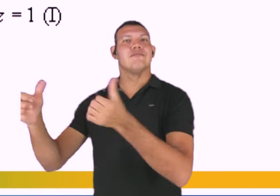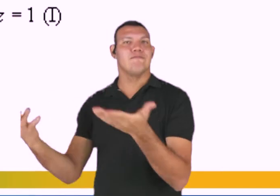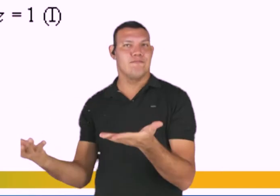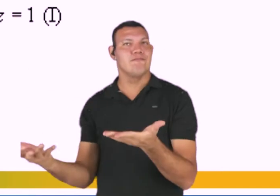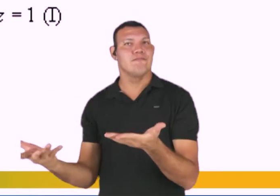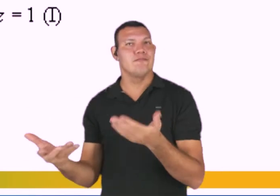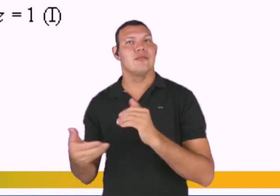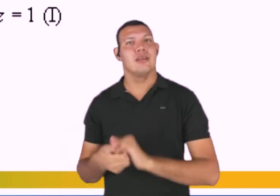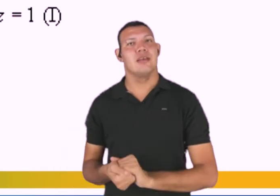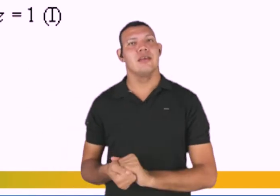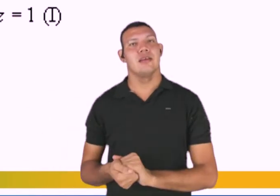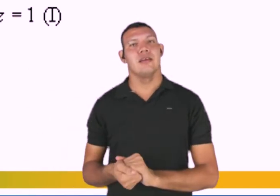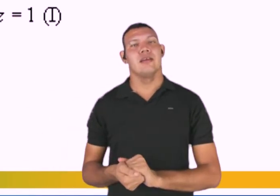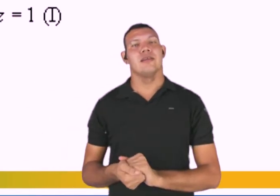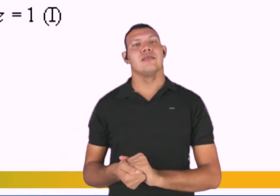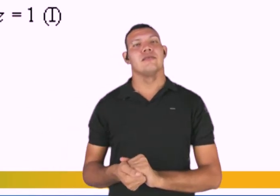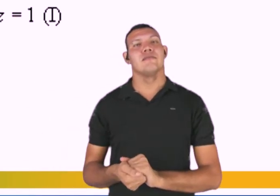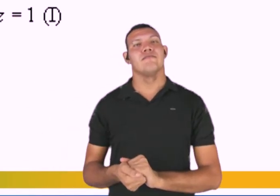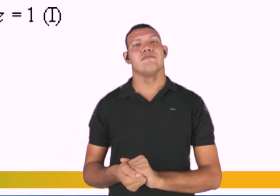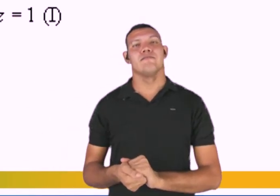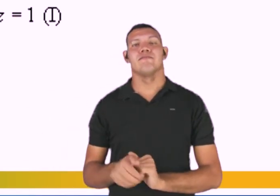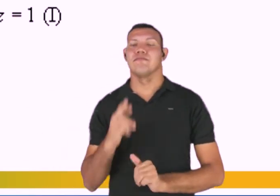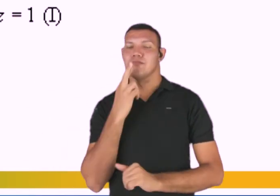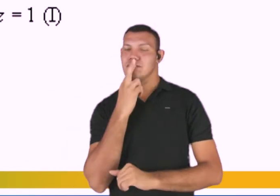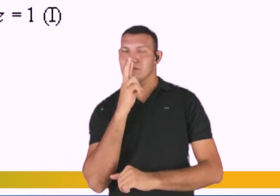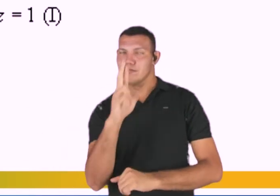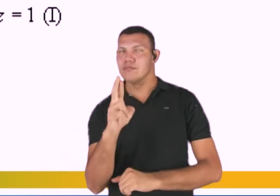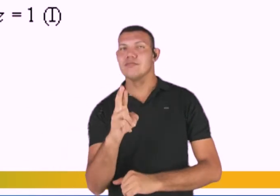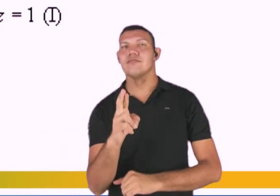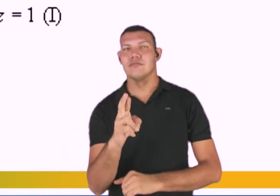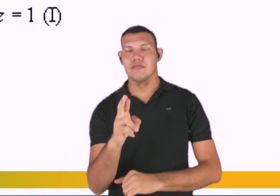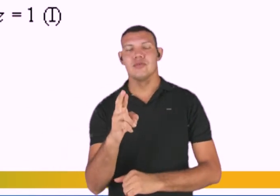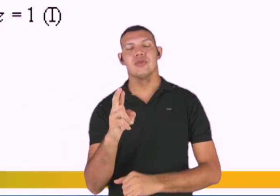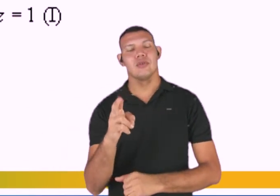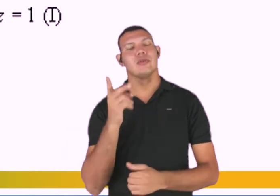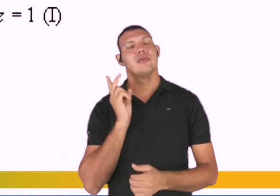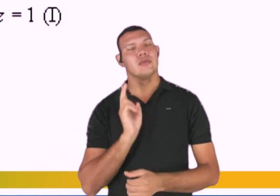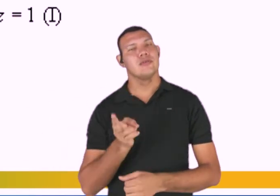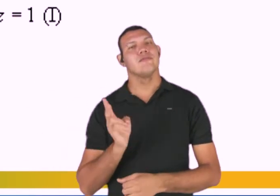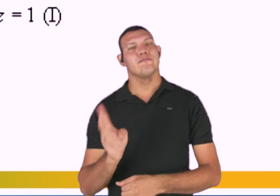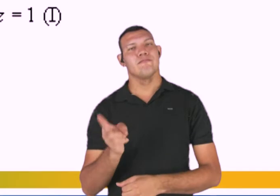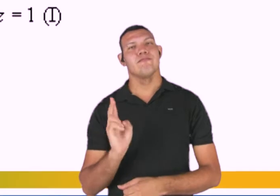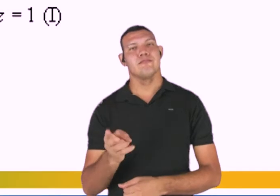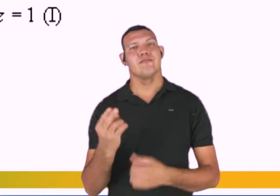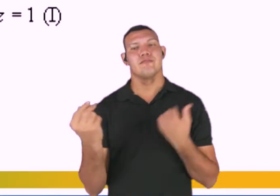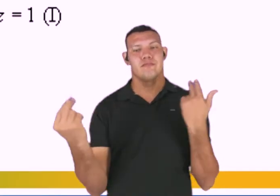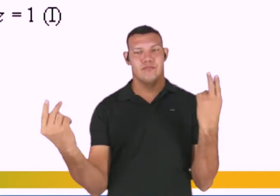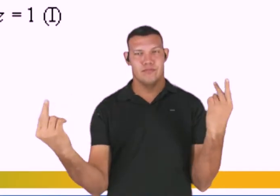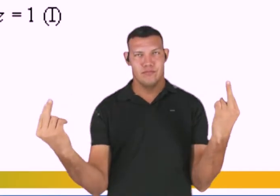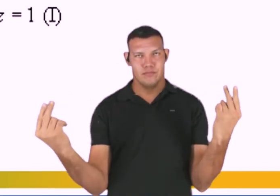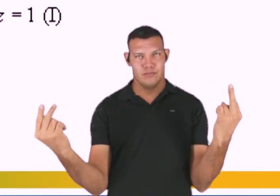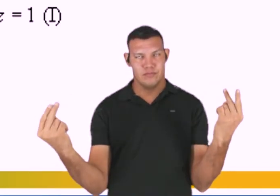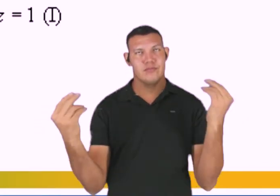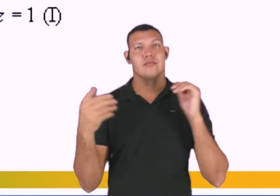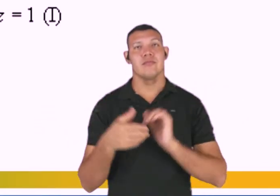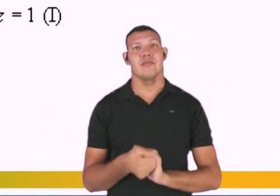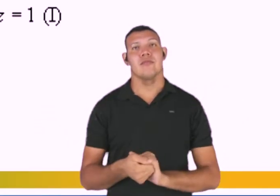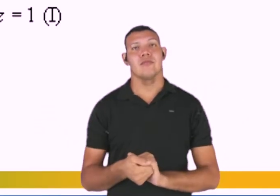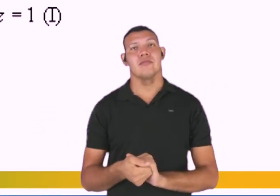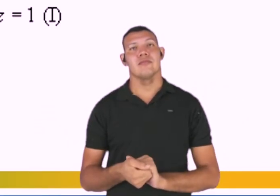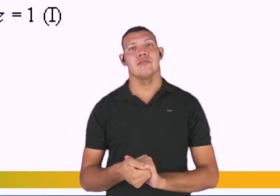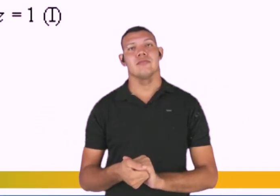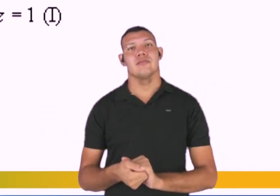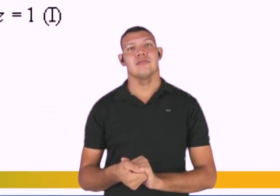equações, mas as soluções permanecerão as mesmas. Então, nesse